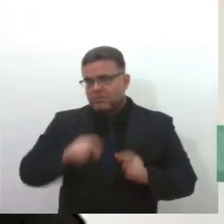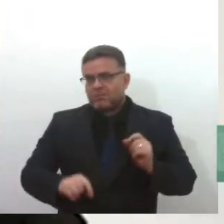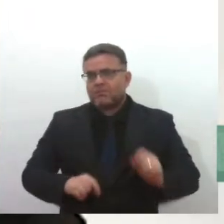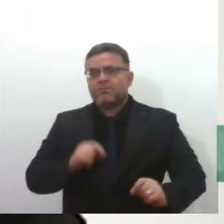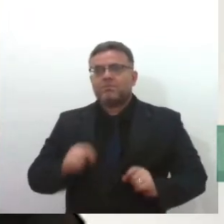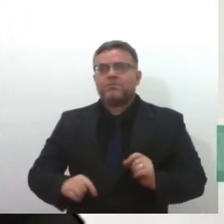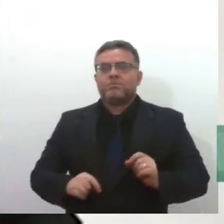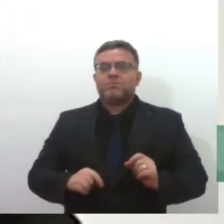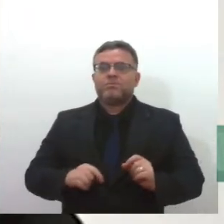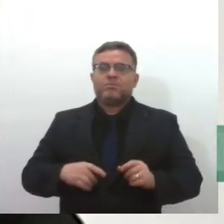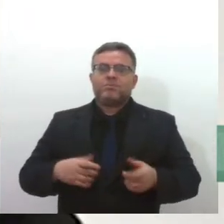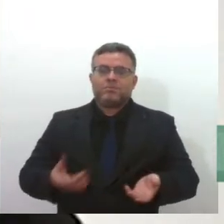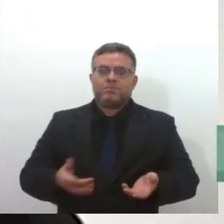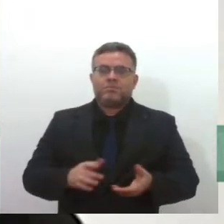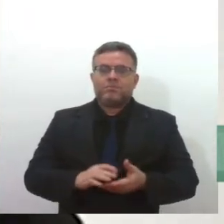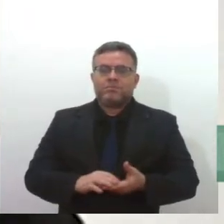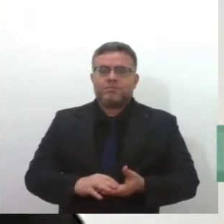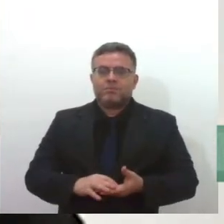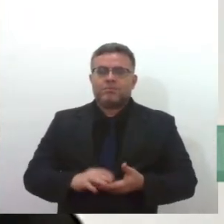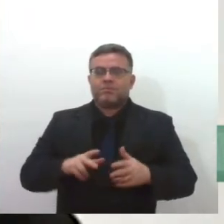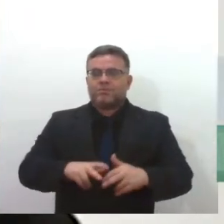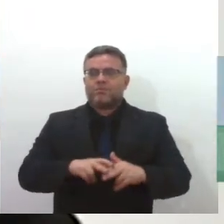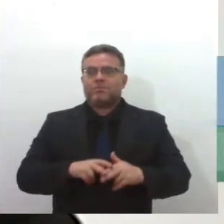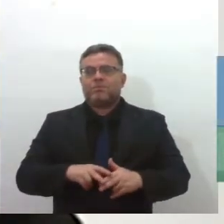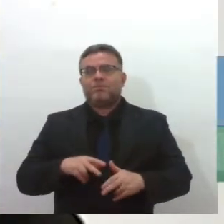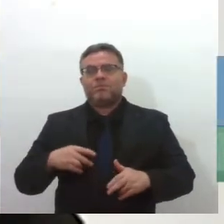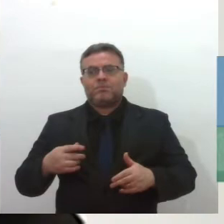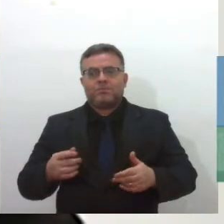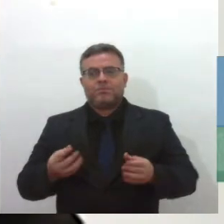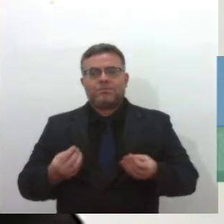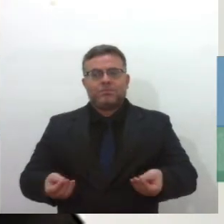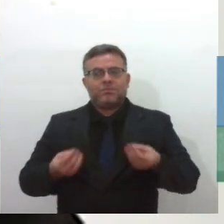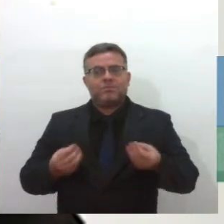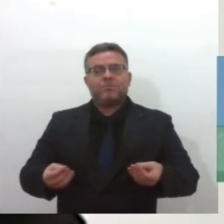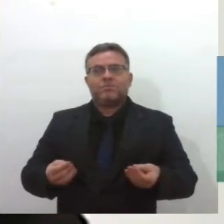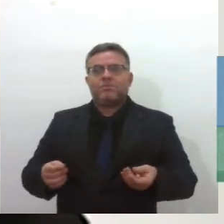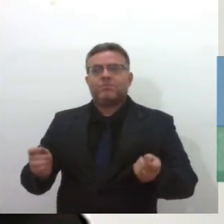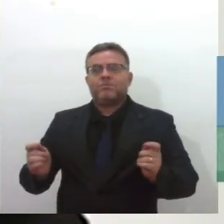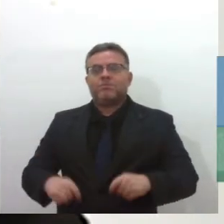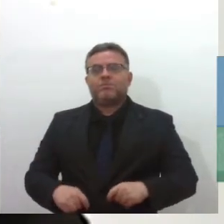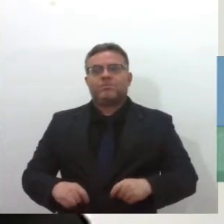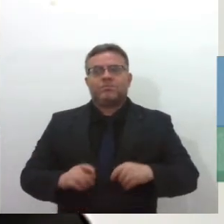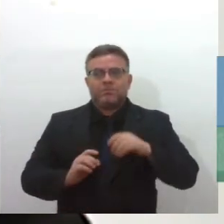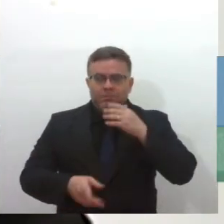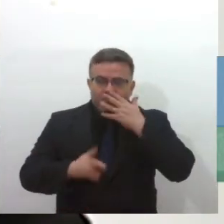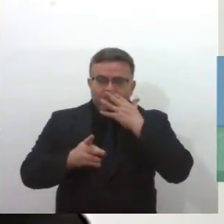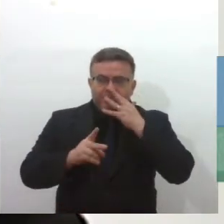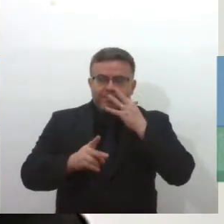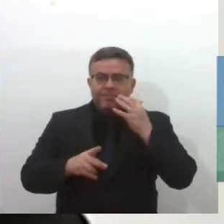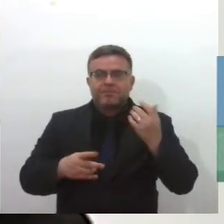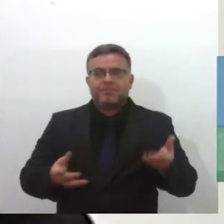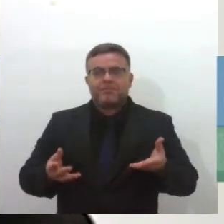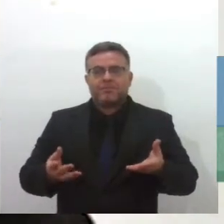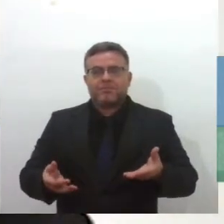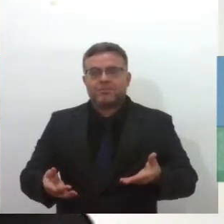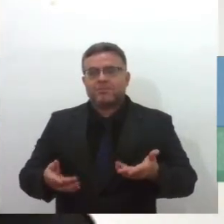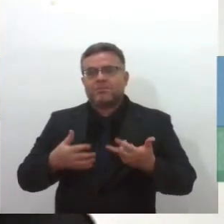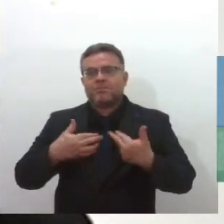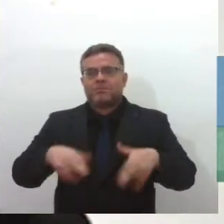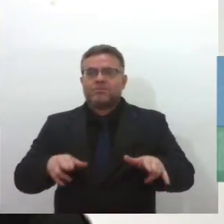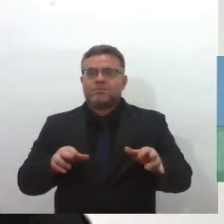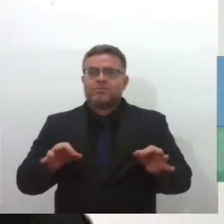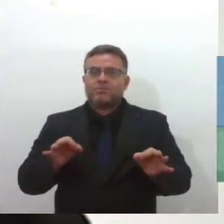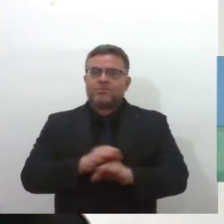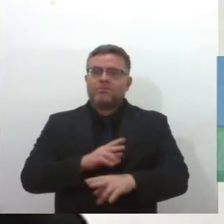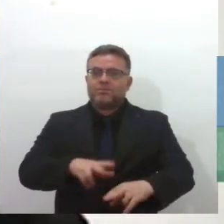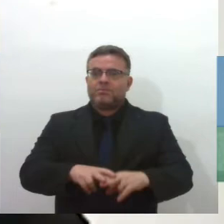à pornografia infantil, que foi a justificativa apresentada pelo senador ao trazer essas alterações. No entanto, eu